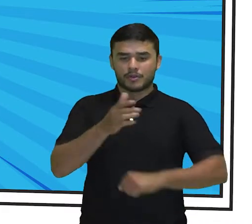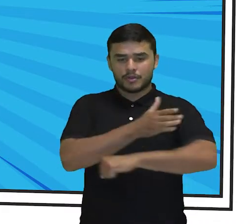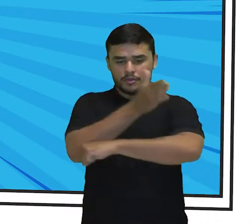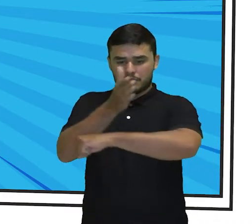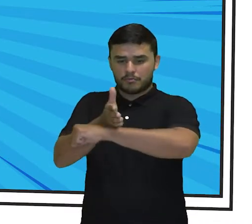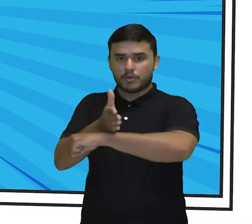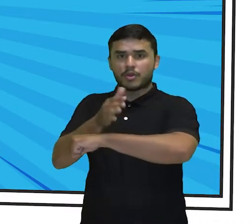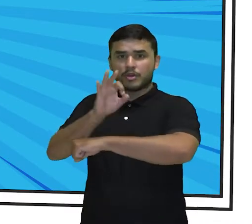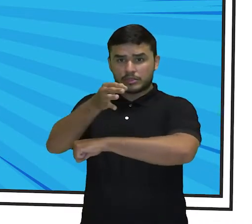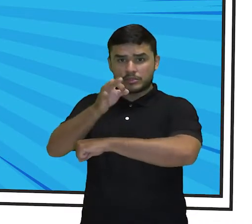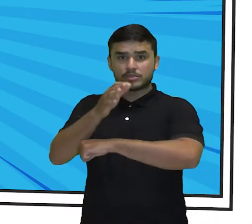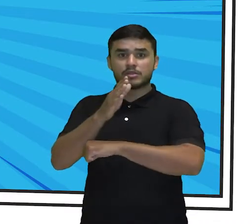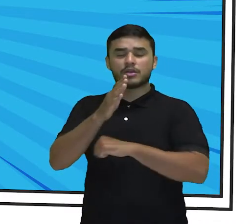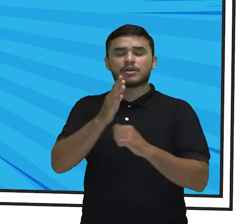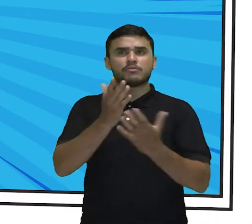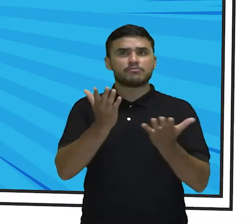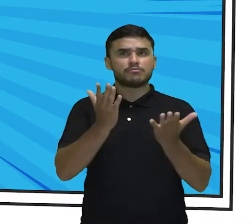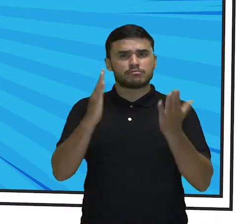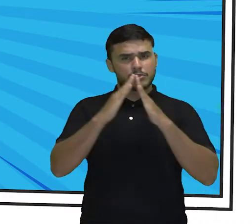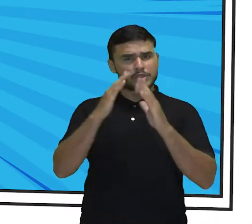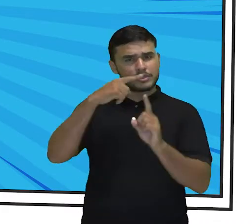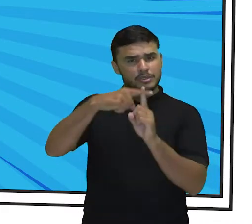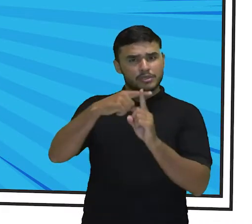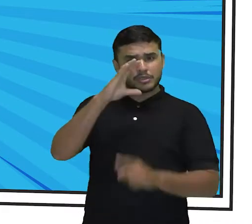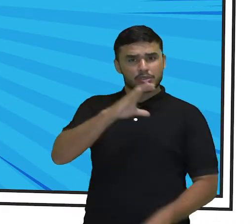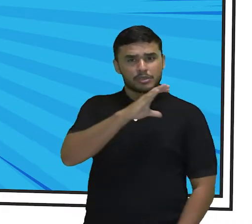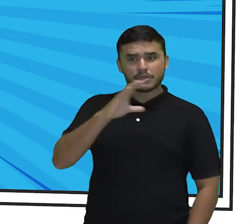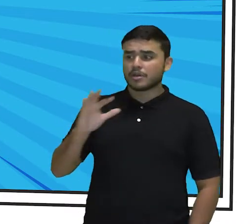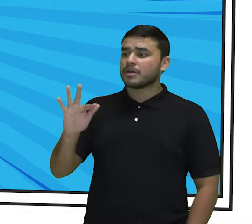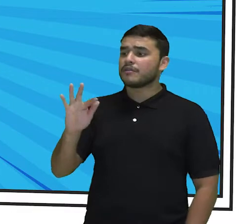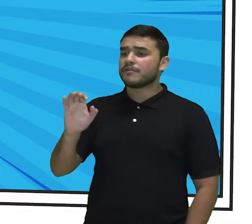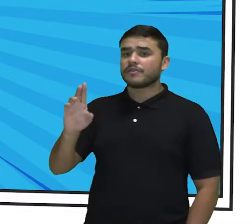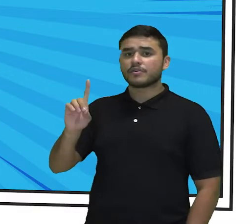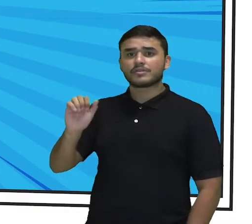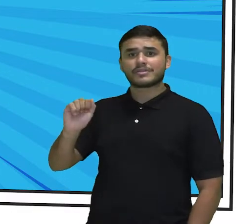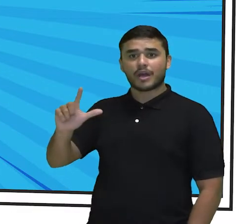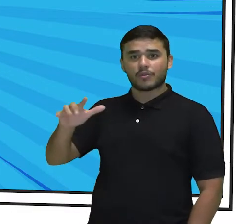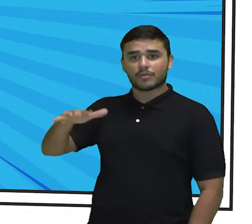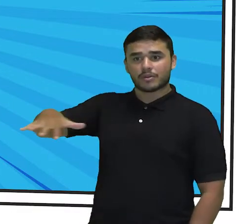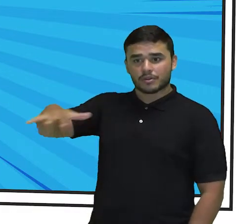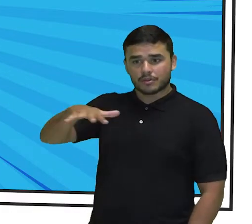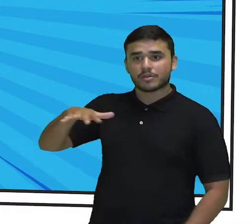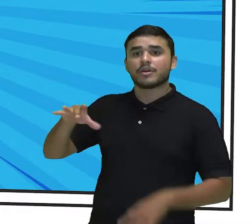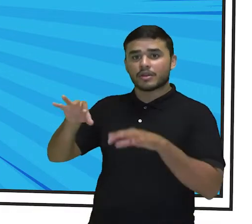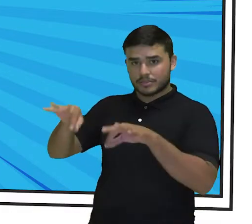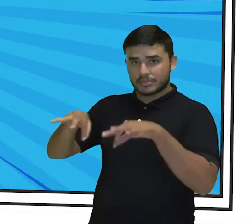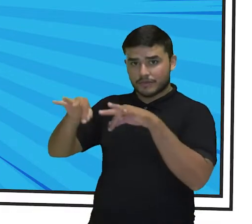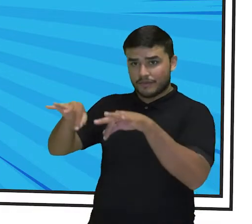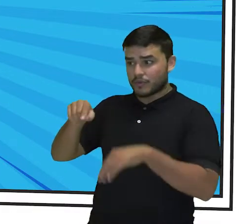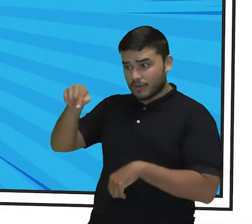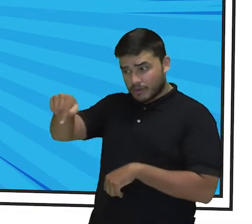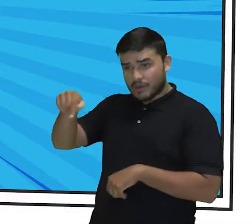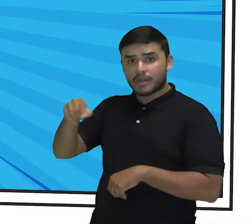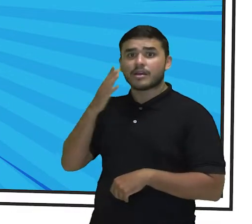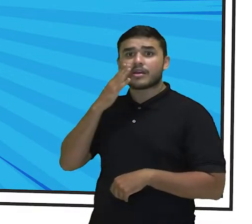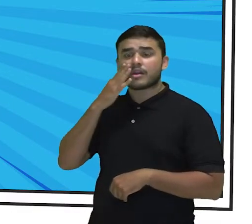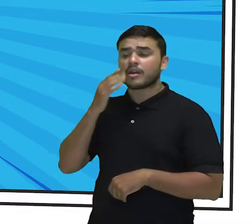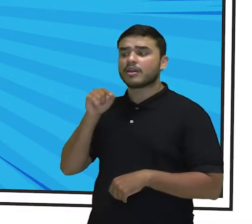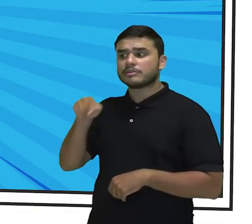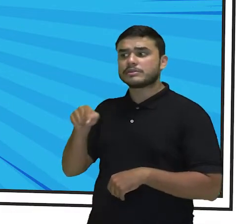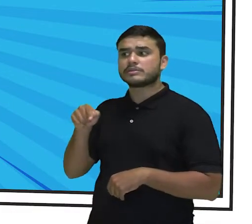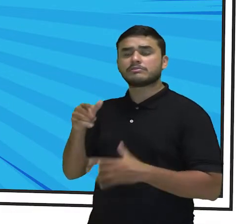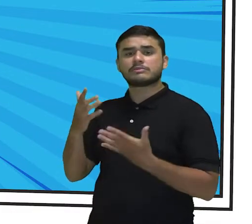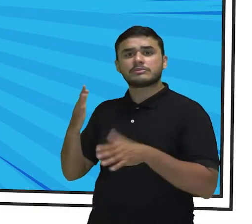Católica está fraca, o feudalismo está fraco, e aí o rei está forte, e aí a classe burguesa